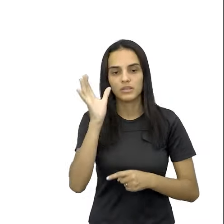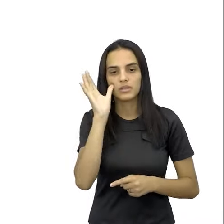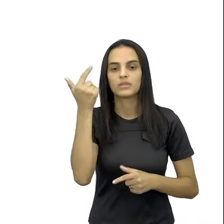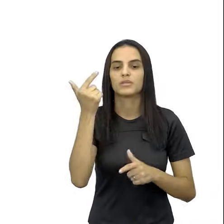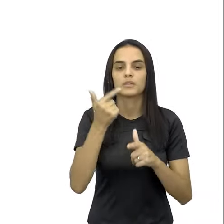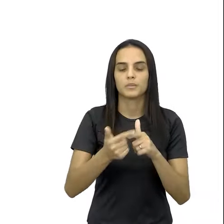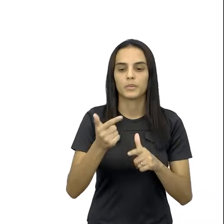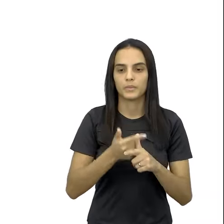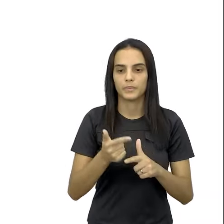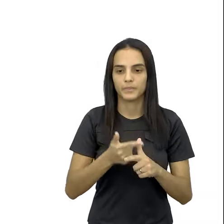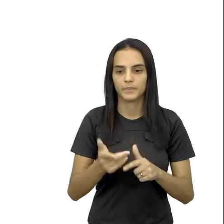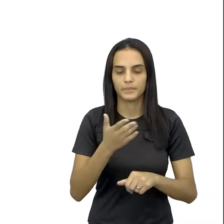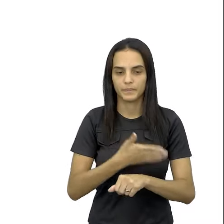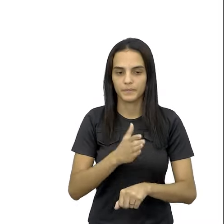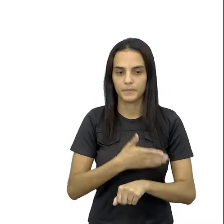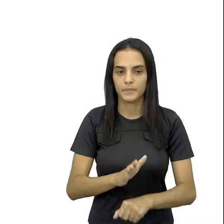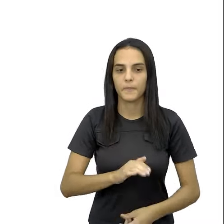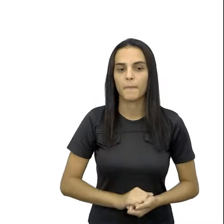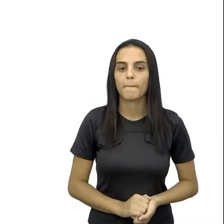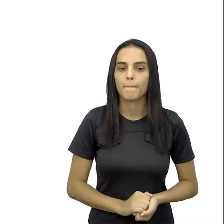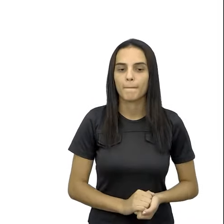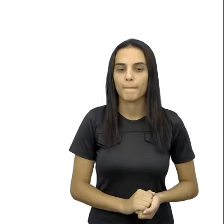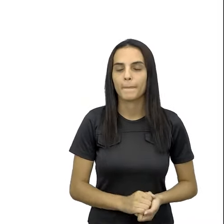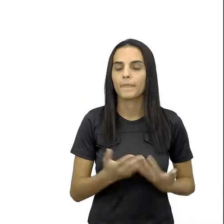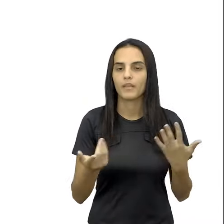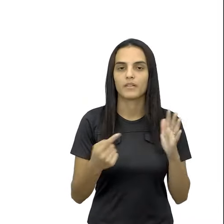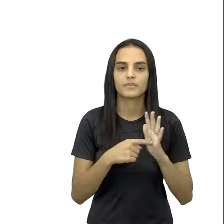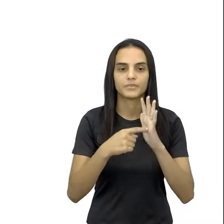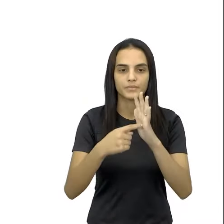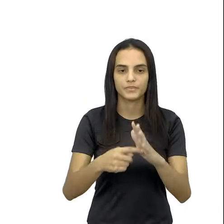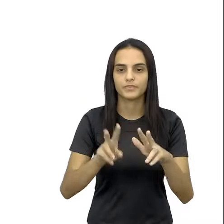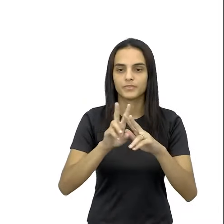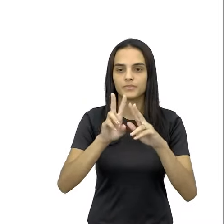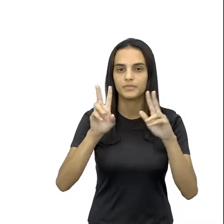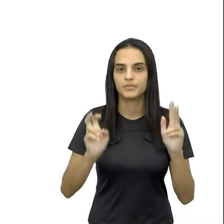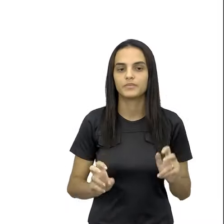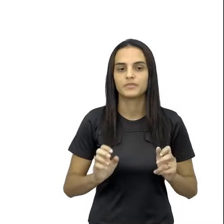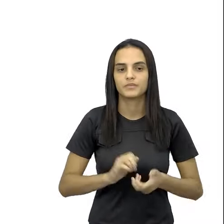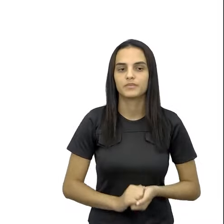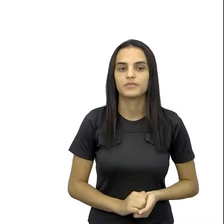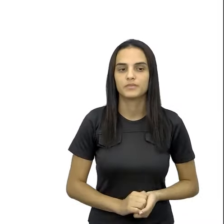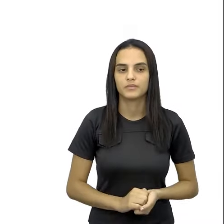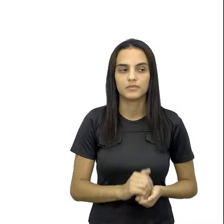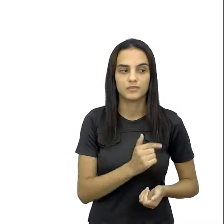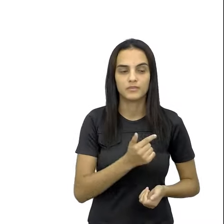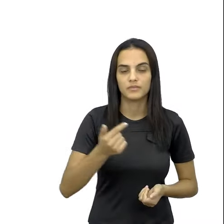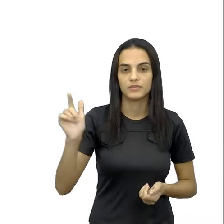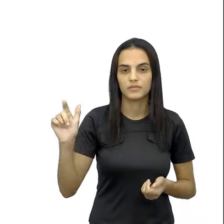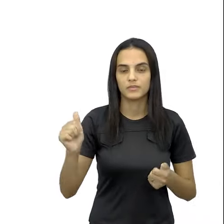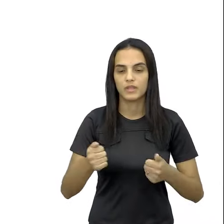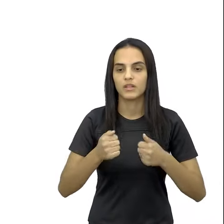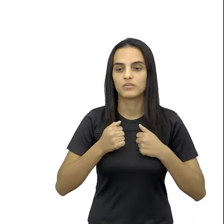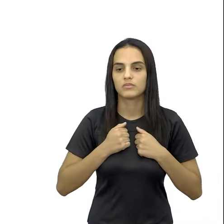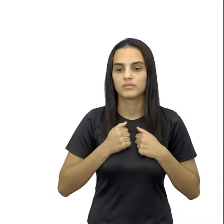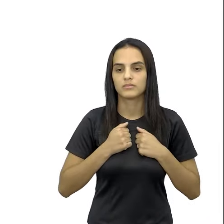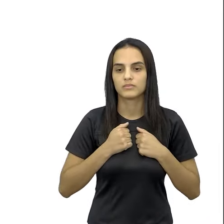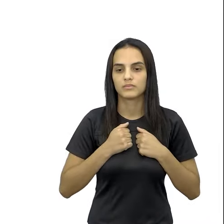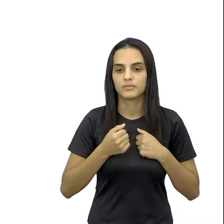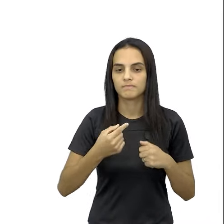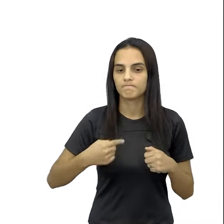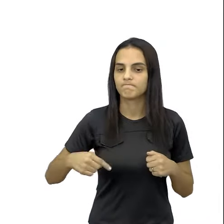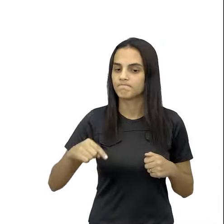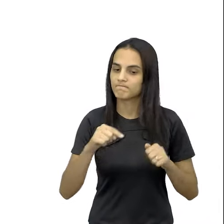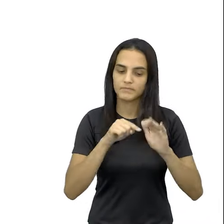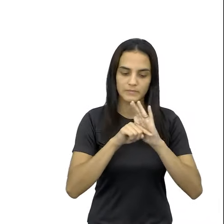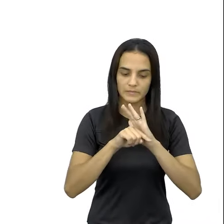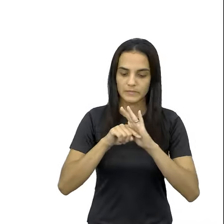na prática, né? Então, a gente vai trazer uma abordagem aí, segundo uma outra autora, para a gente